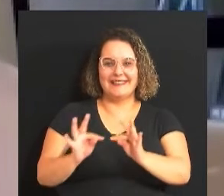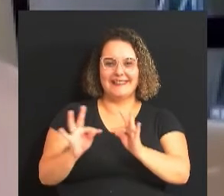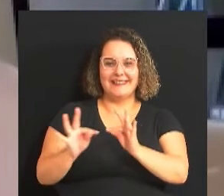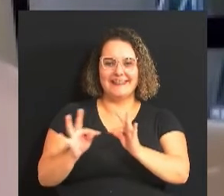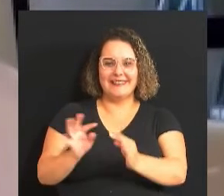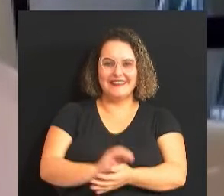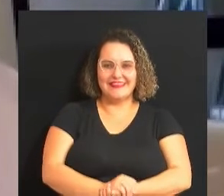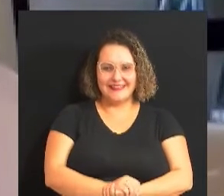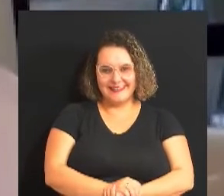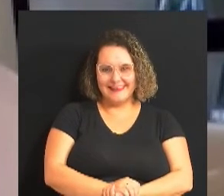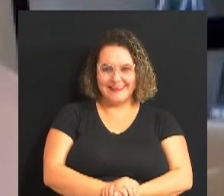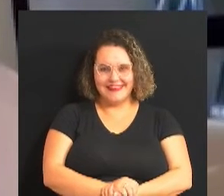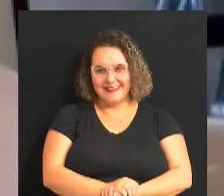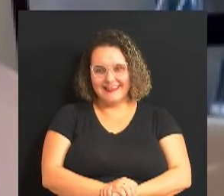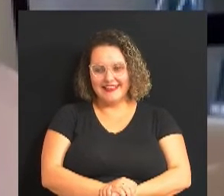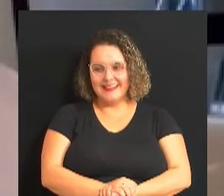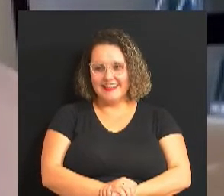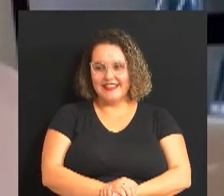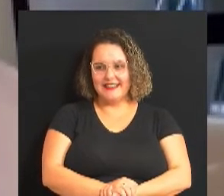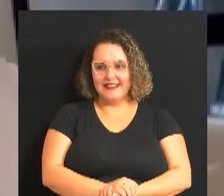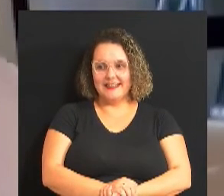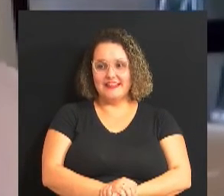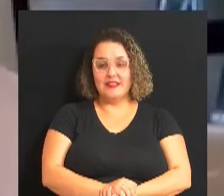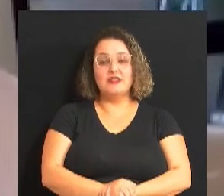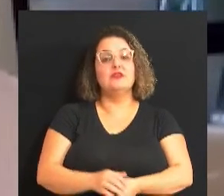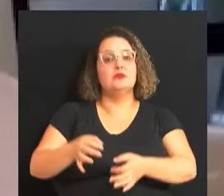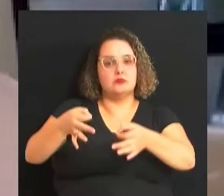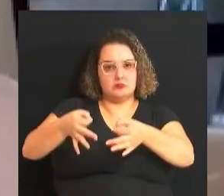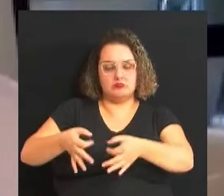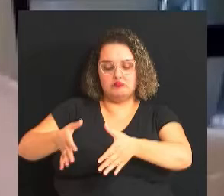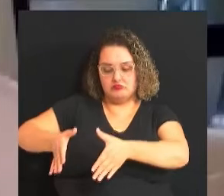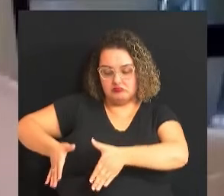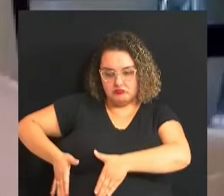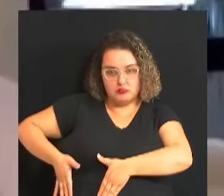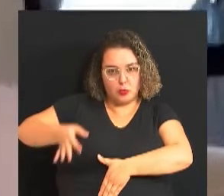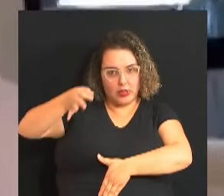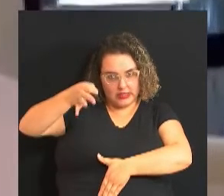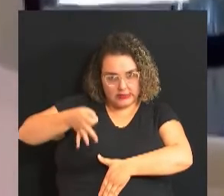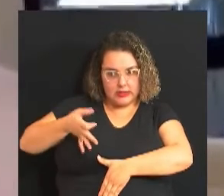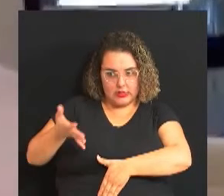escolher um ótimo lugar para o estômago. Então, para você ter uma ideia,